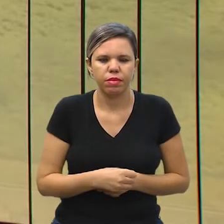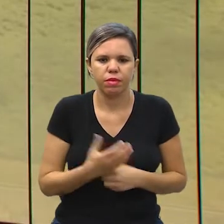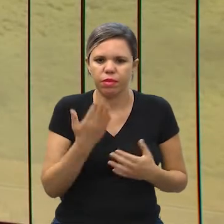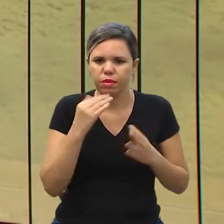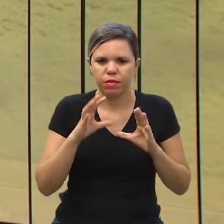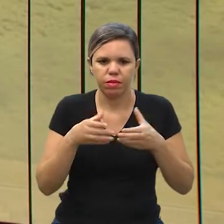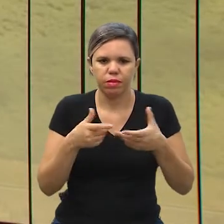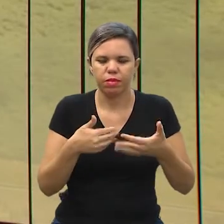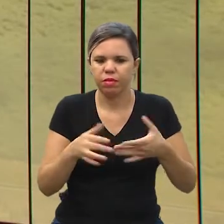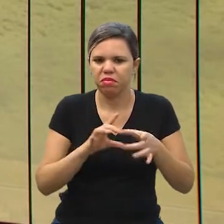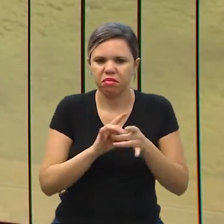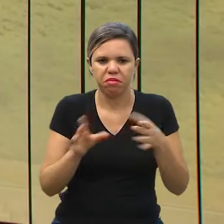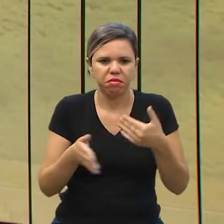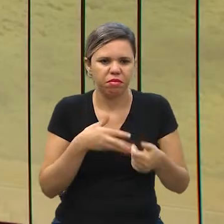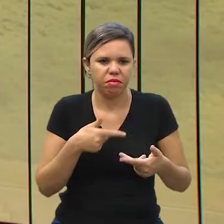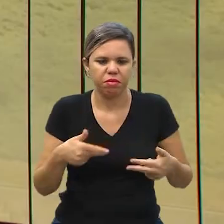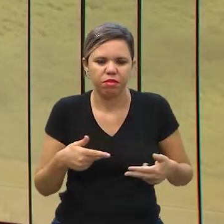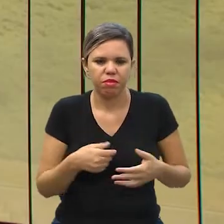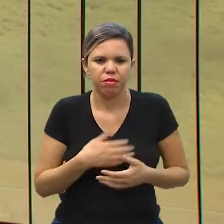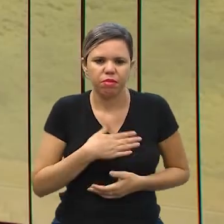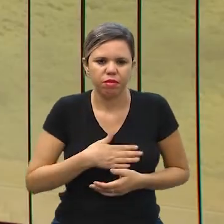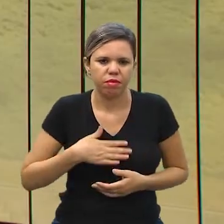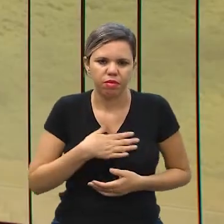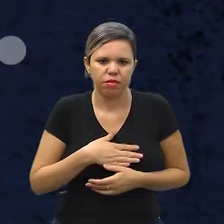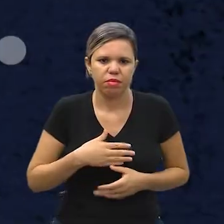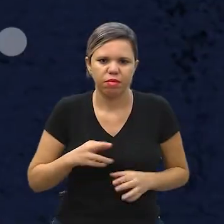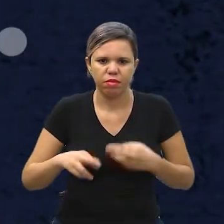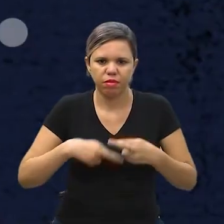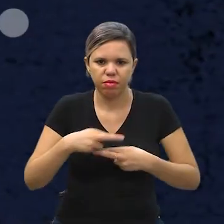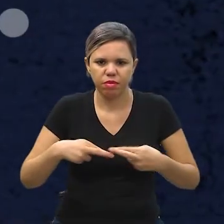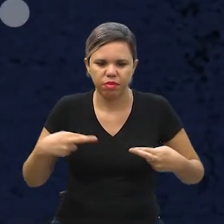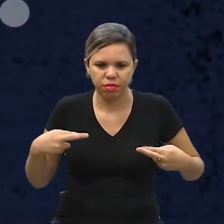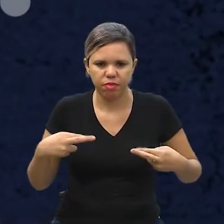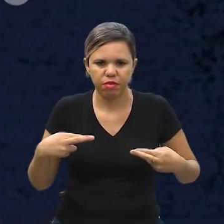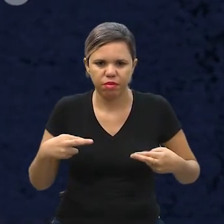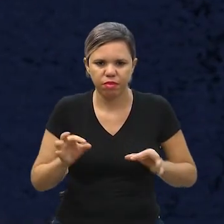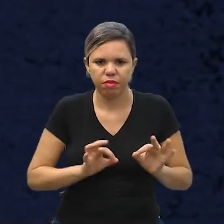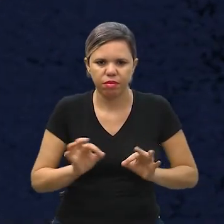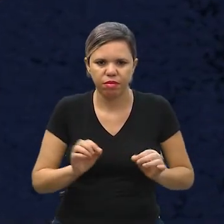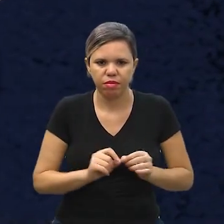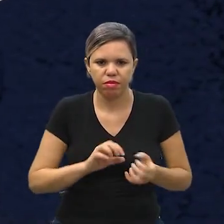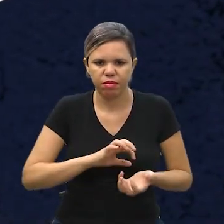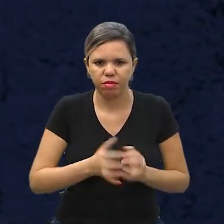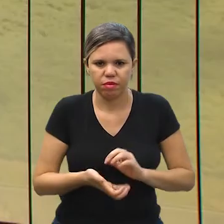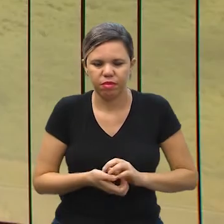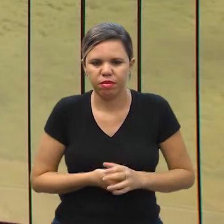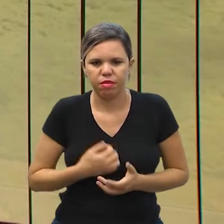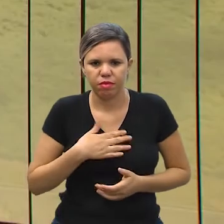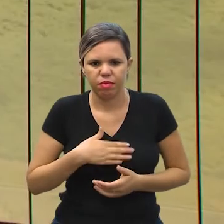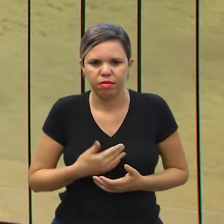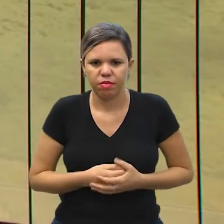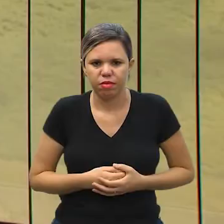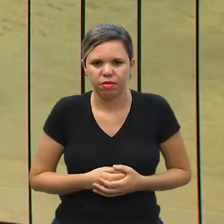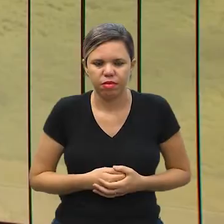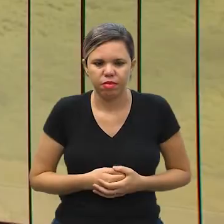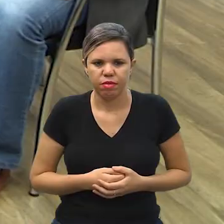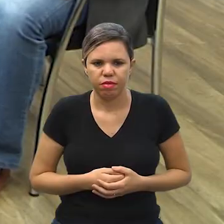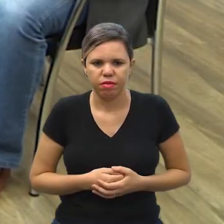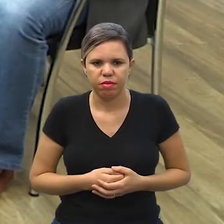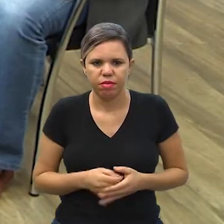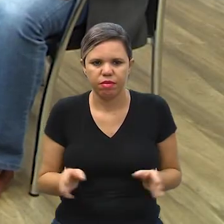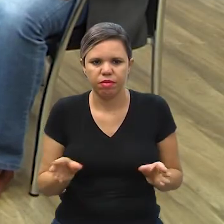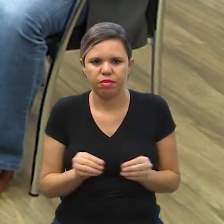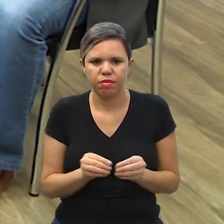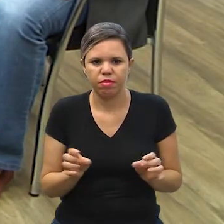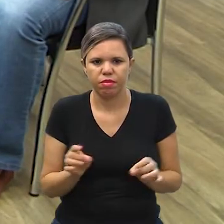como de tudo mas eu gosto de uma macarronada assim muito bem feito isso a massa muito bem feio